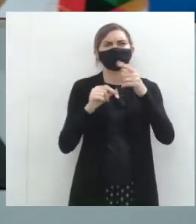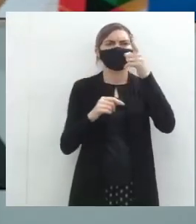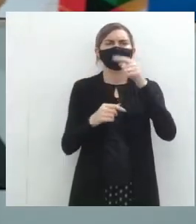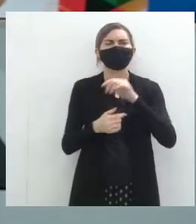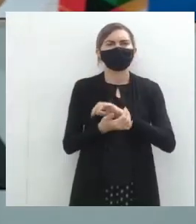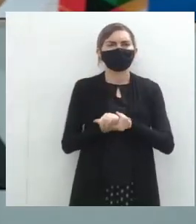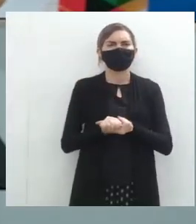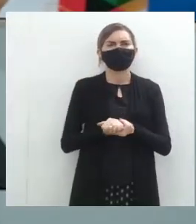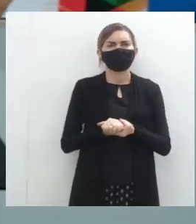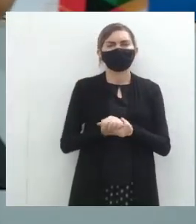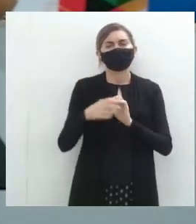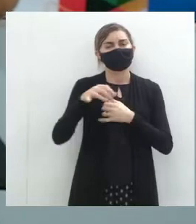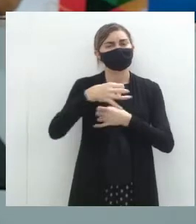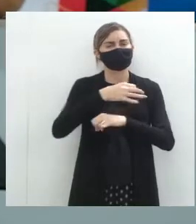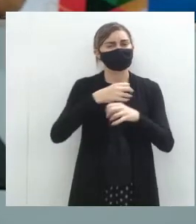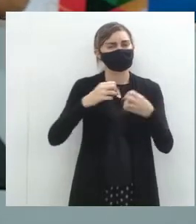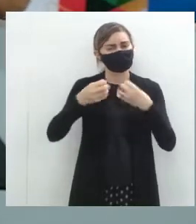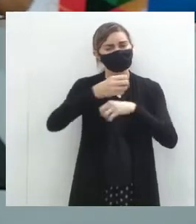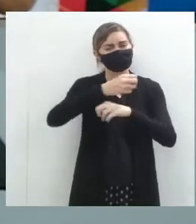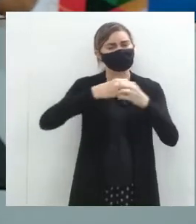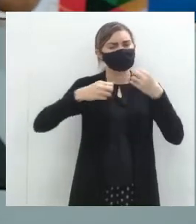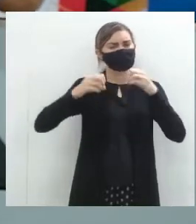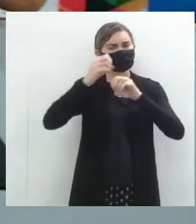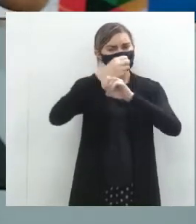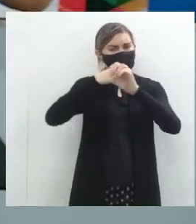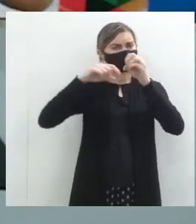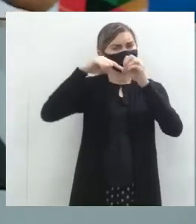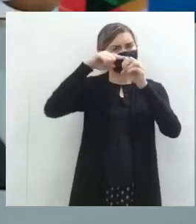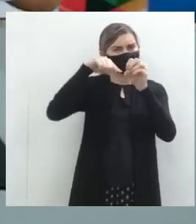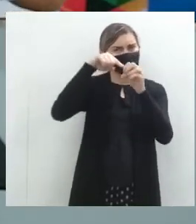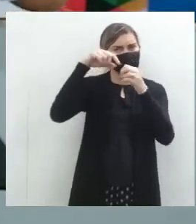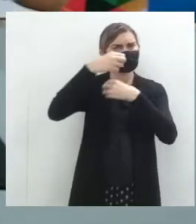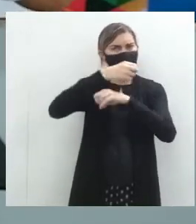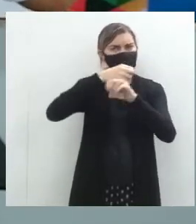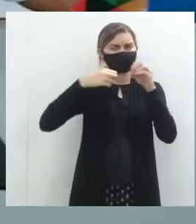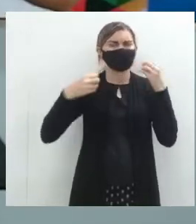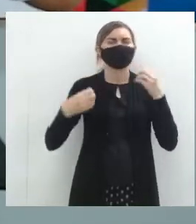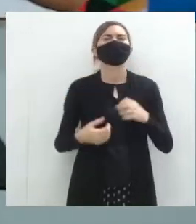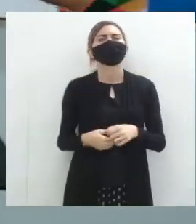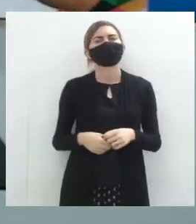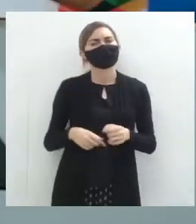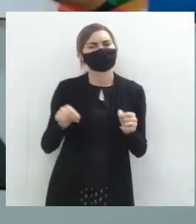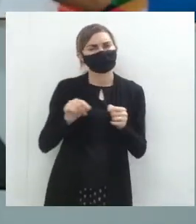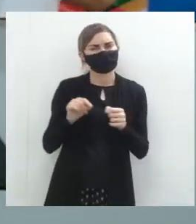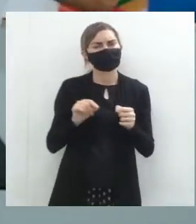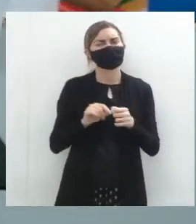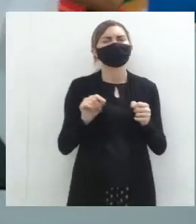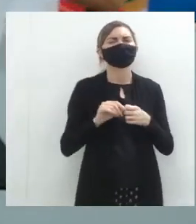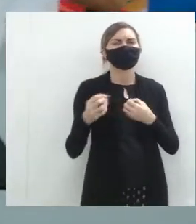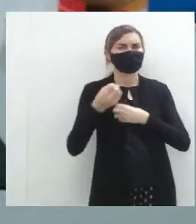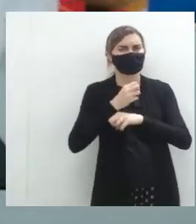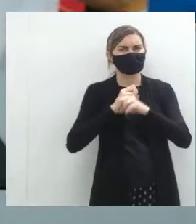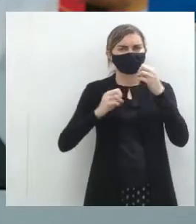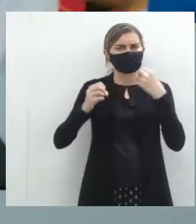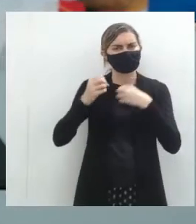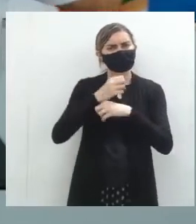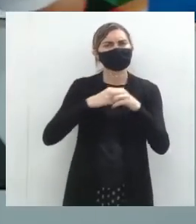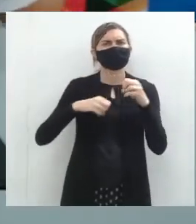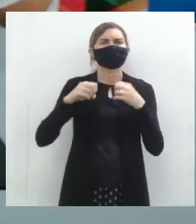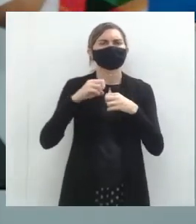ser formada por uma célula. Lembrem que ela vai ser formada, ó,